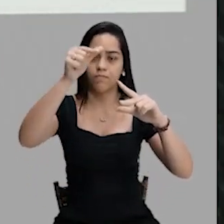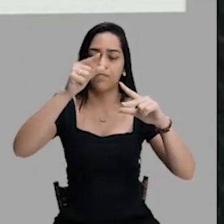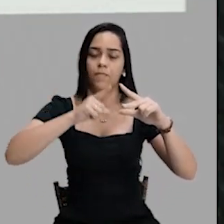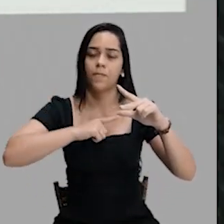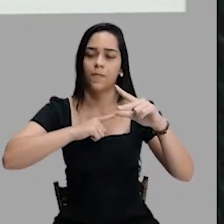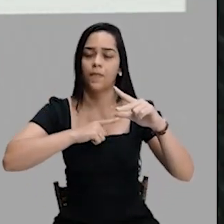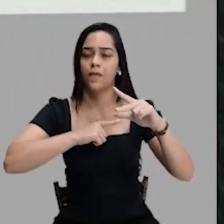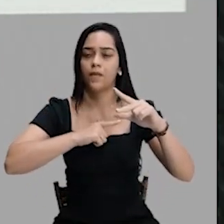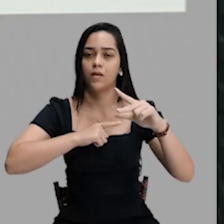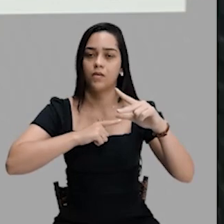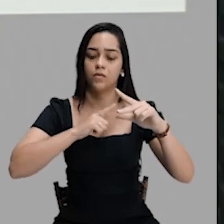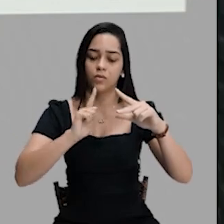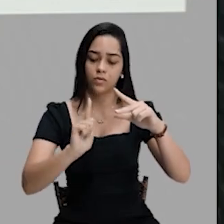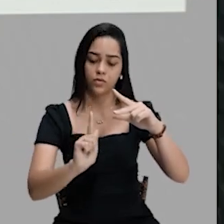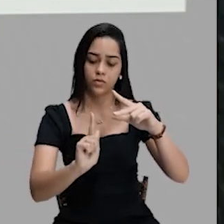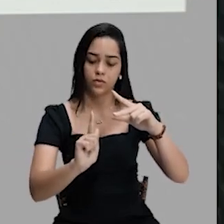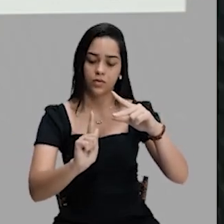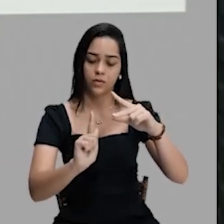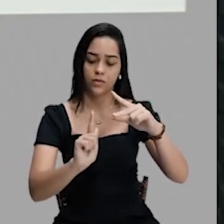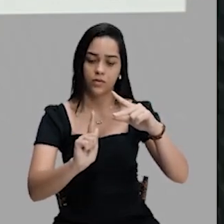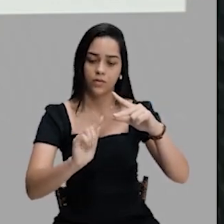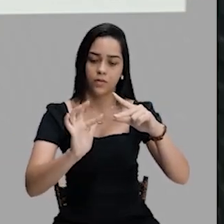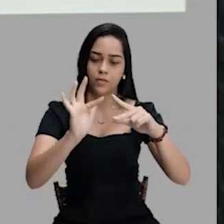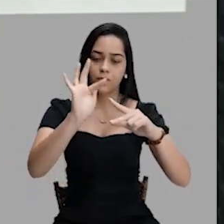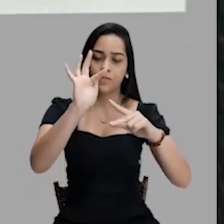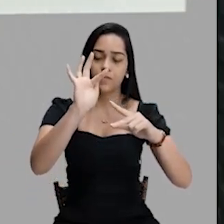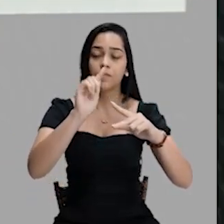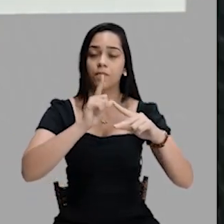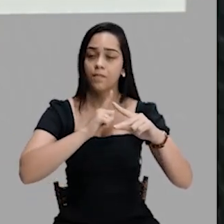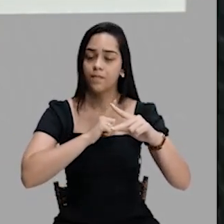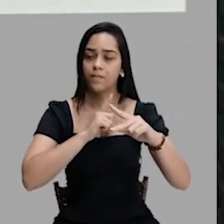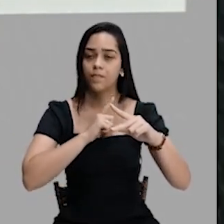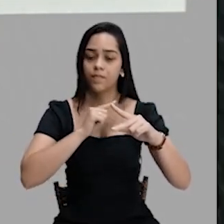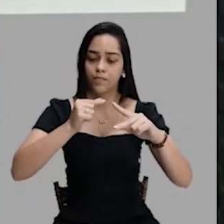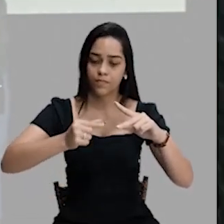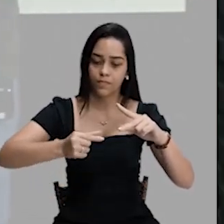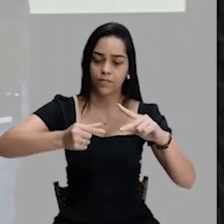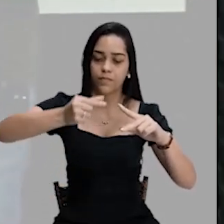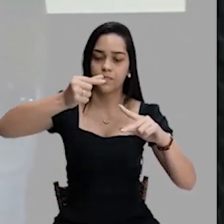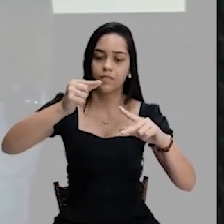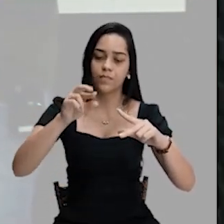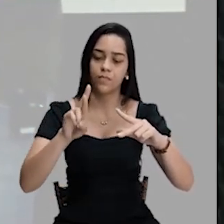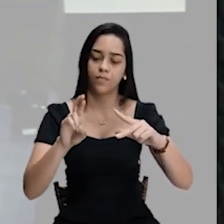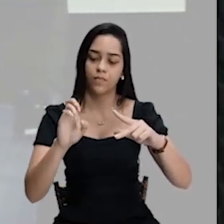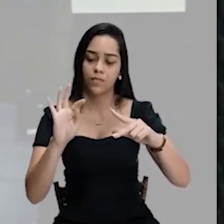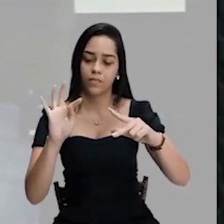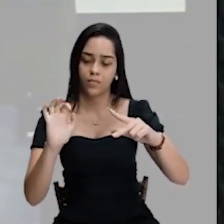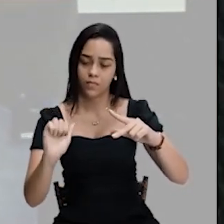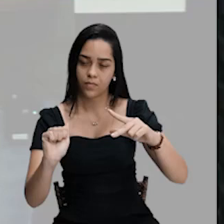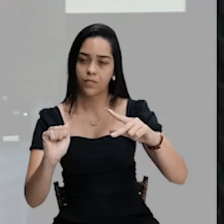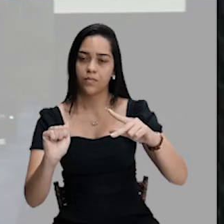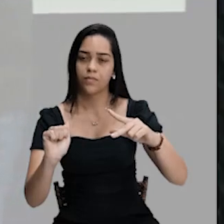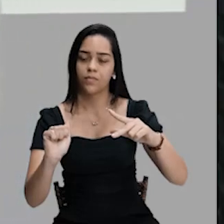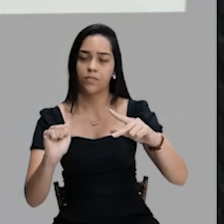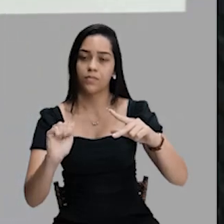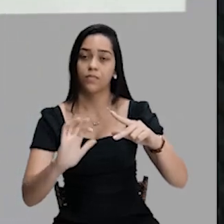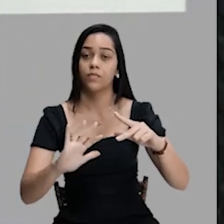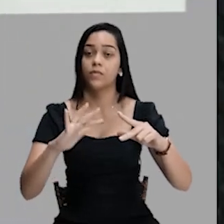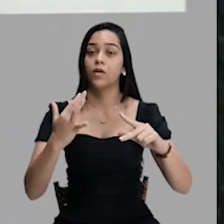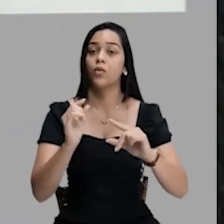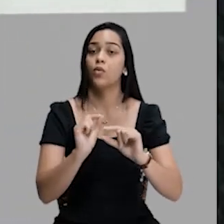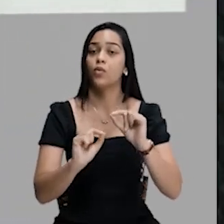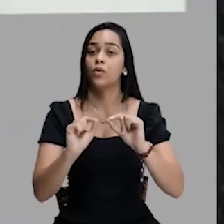ponto G ao ponto F. Isso aqui é um segmento de reta, tá? É um pedaço de reta. Então,